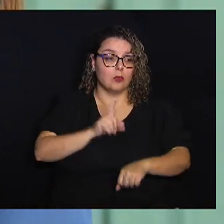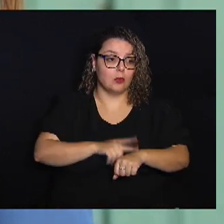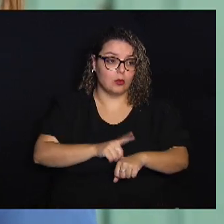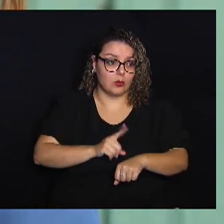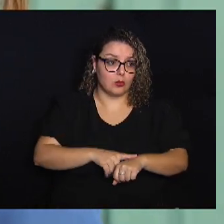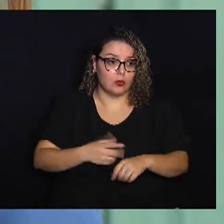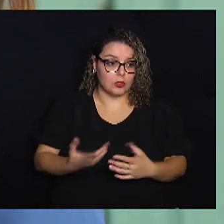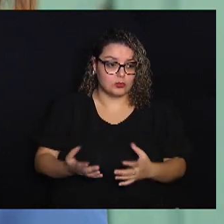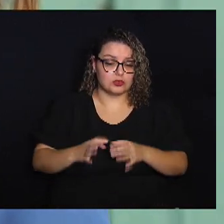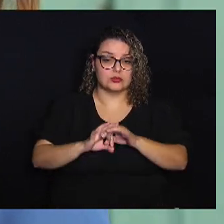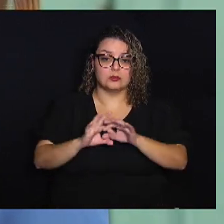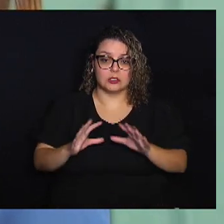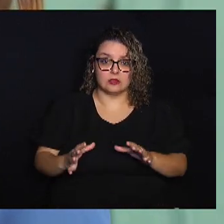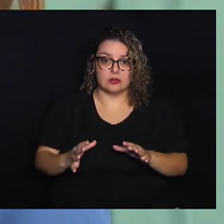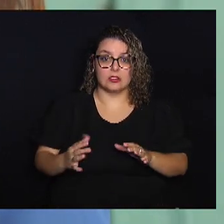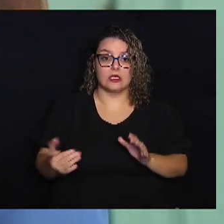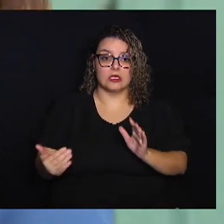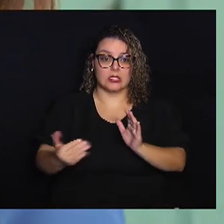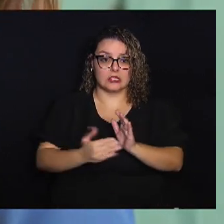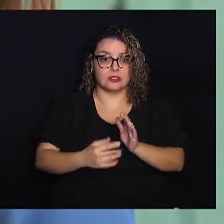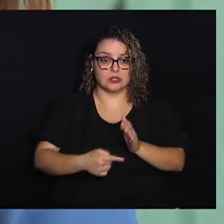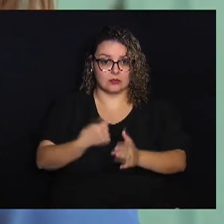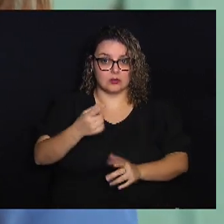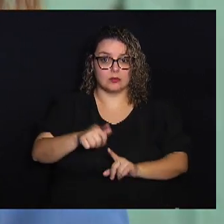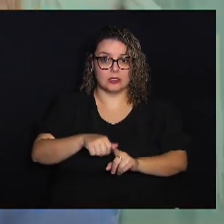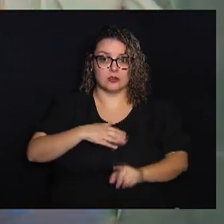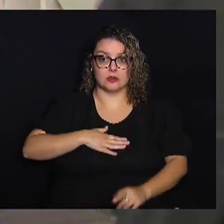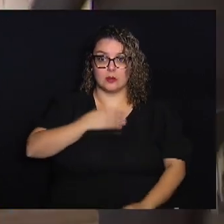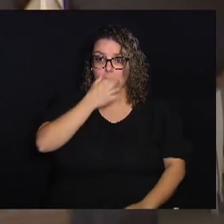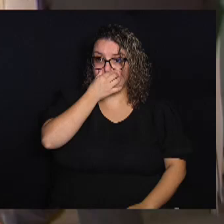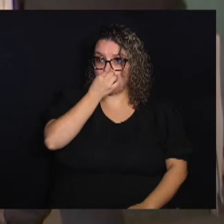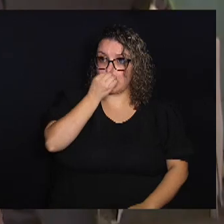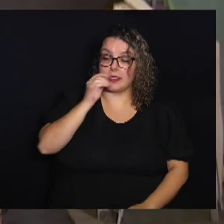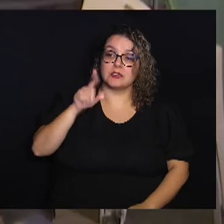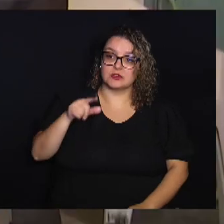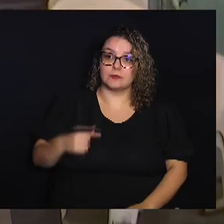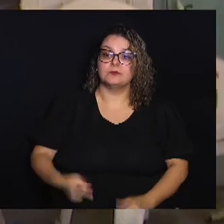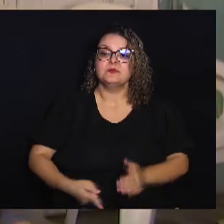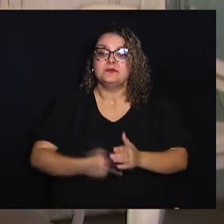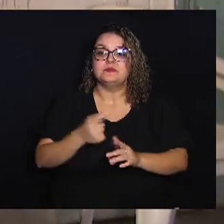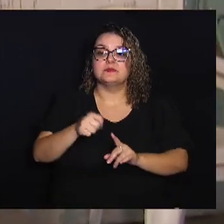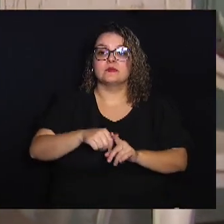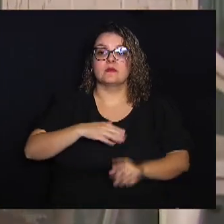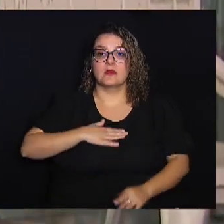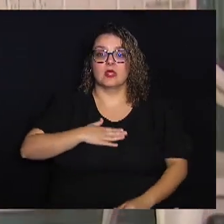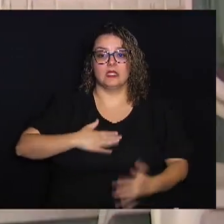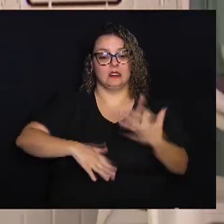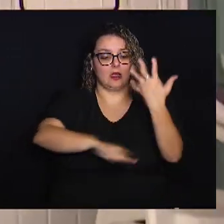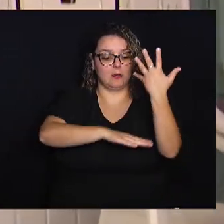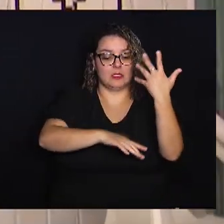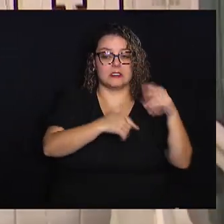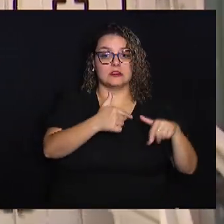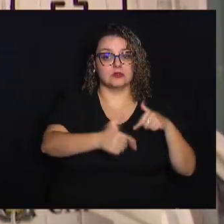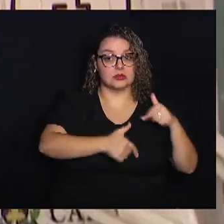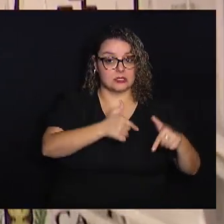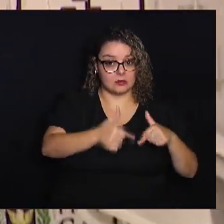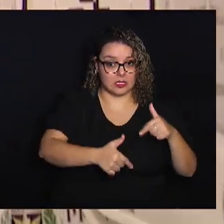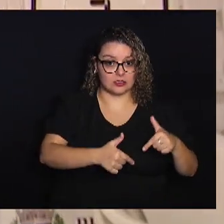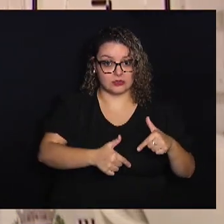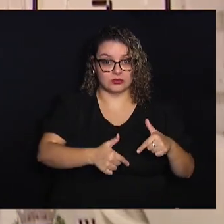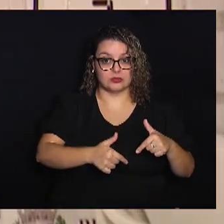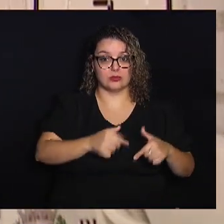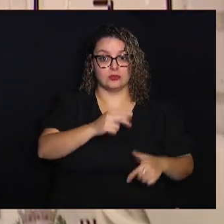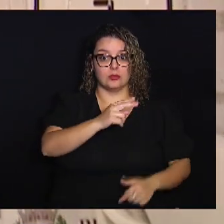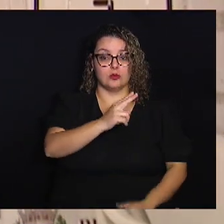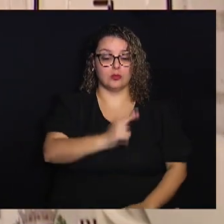estão disponíveis e vão ficar até dia 1º de agosto, né? Isso, até dia 1º de agosto. A gente está aqui na Praça dos Trabalhadores, no